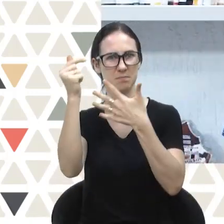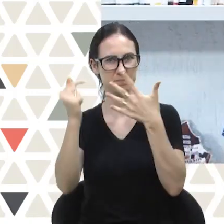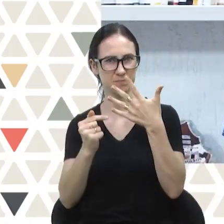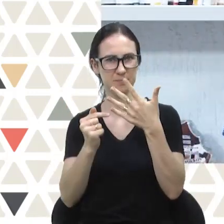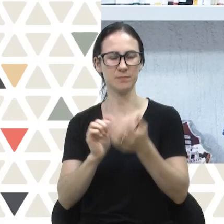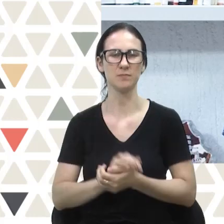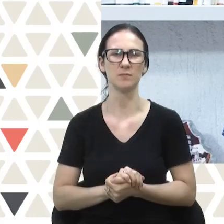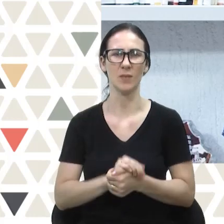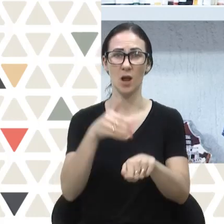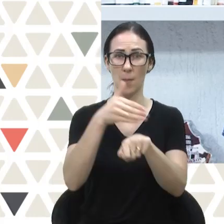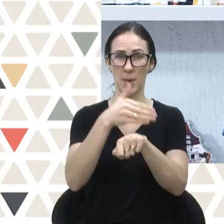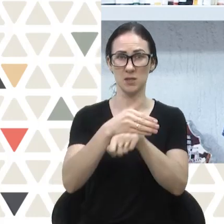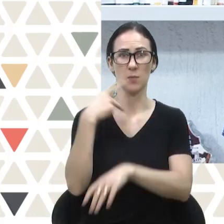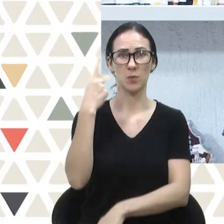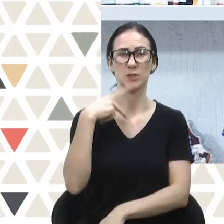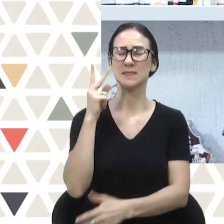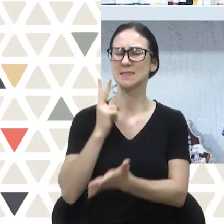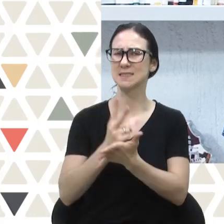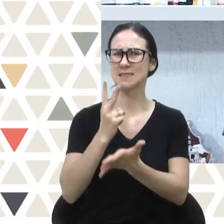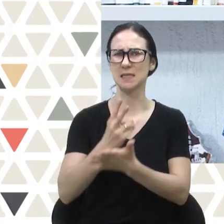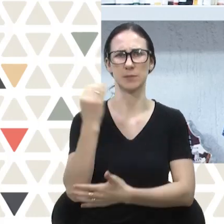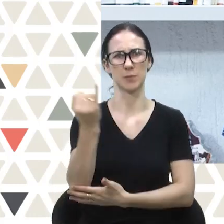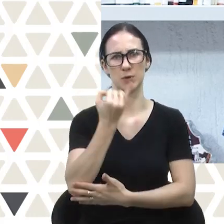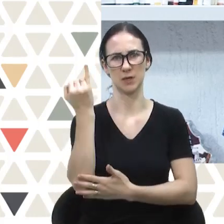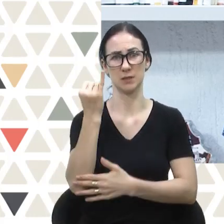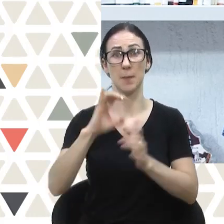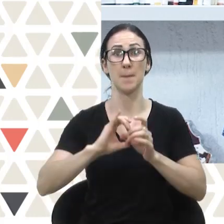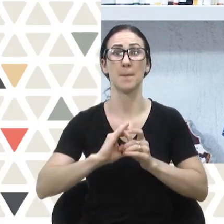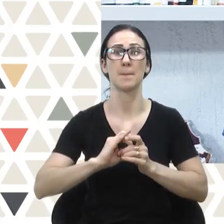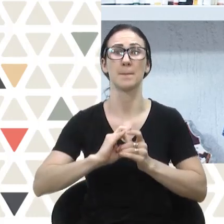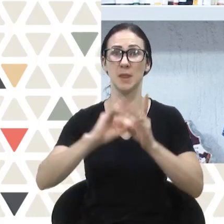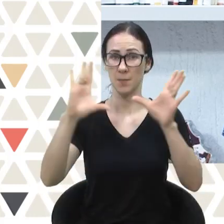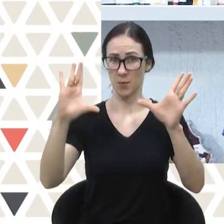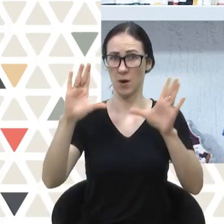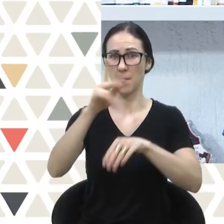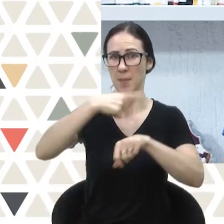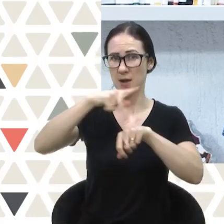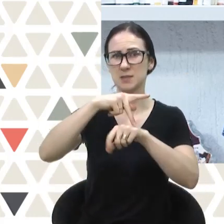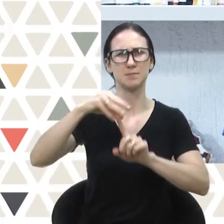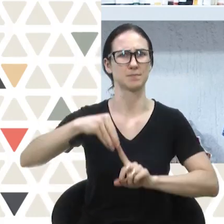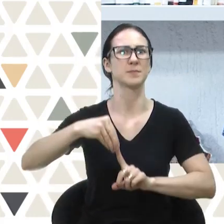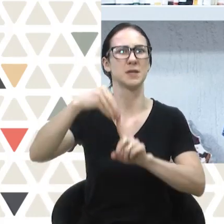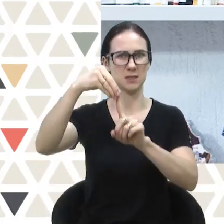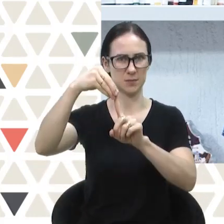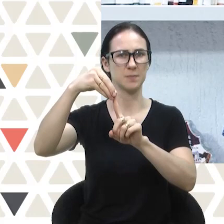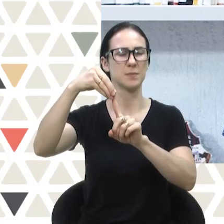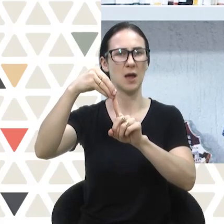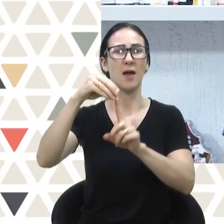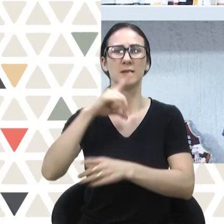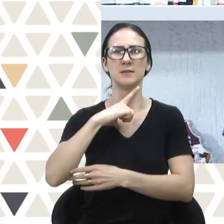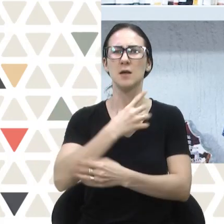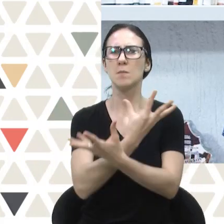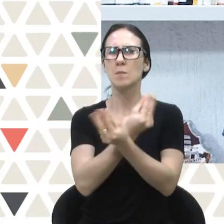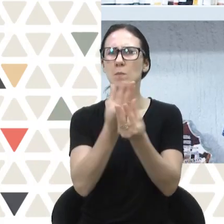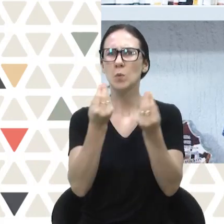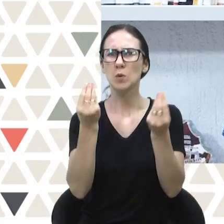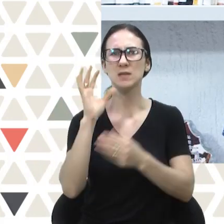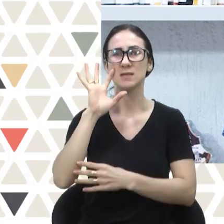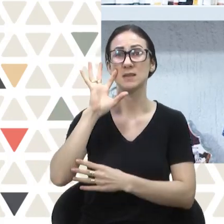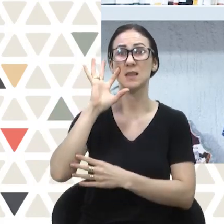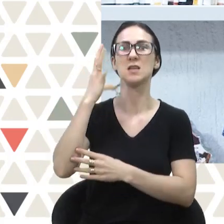participação política ela é sempre muito importante, especialmente num país democrático, que tem boa parte das suas